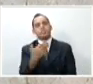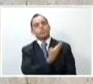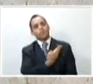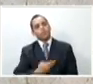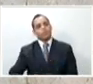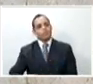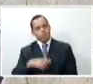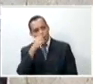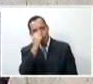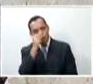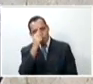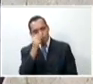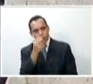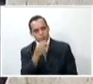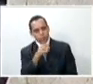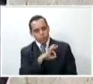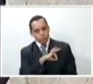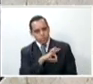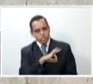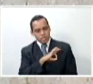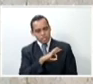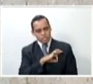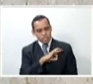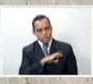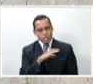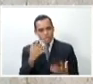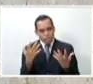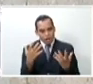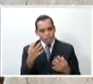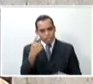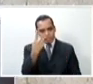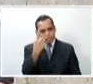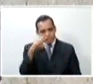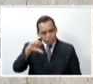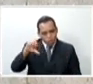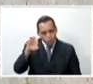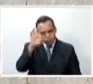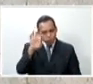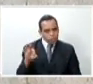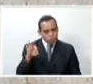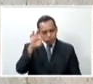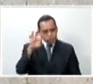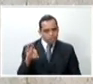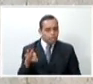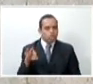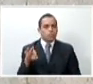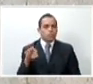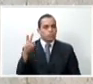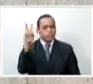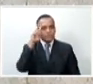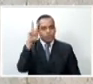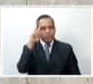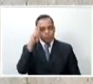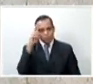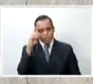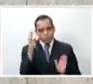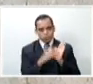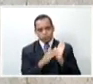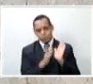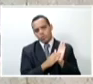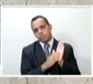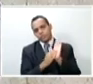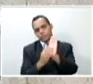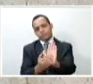que a Polícia Militar está aí pleiteando um reajuste de 19%. Segunda-feira foi apresentado um documento,